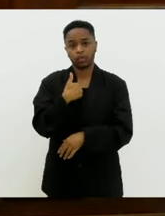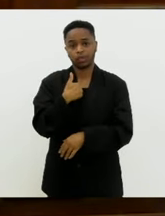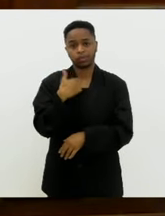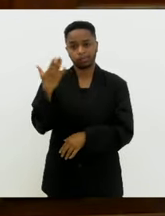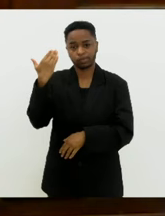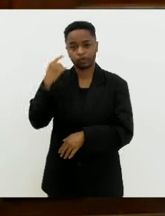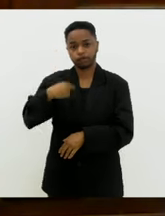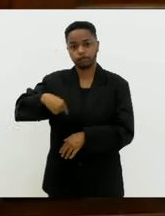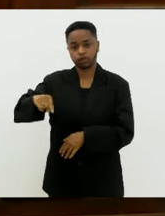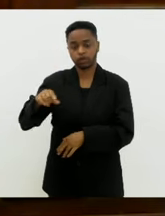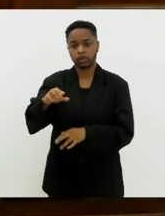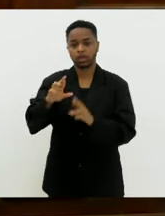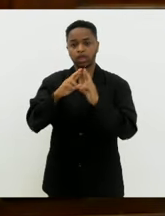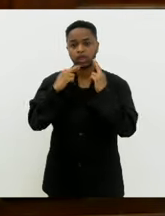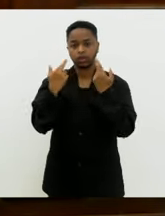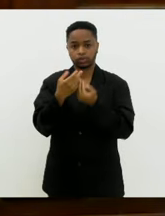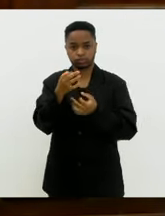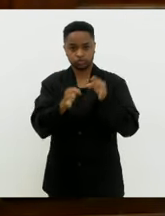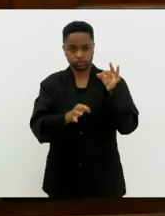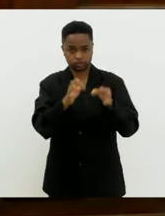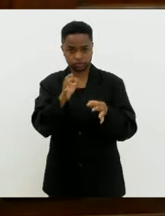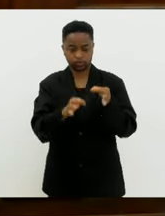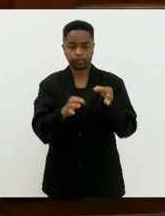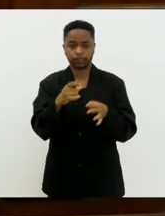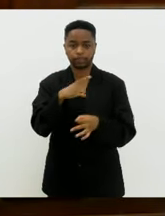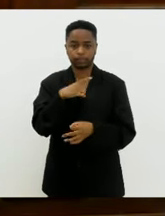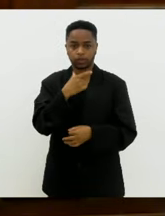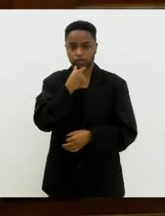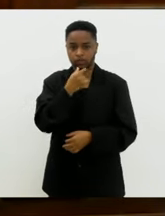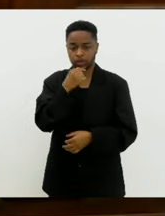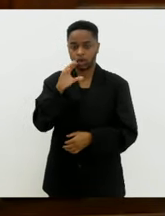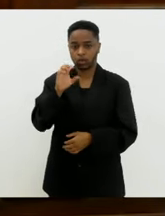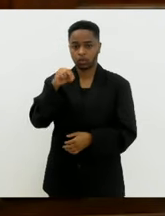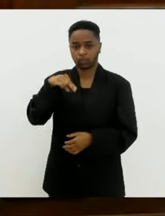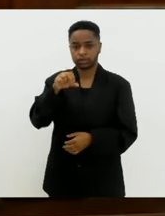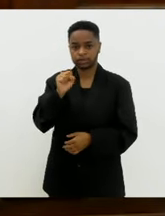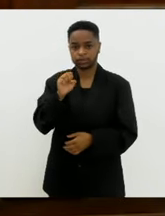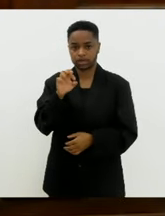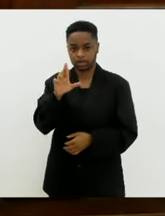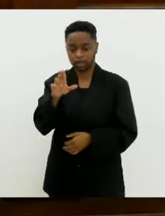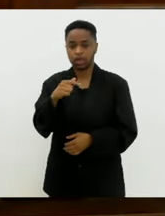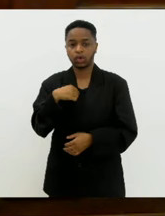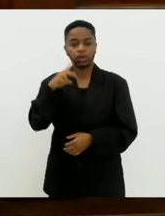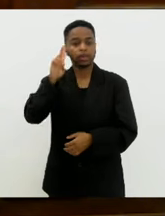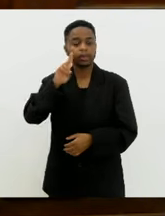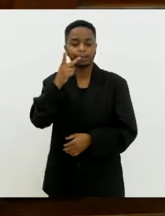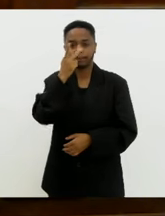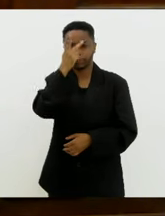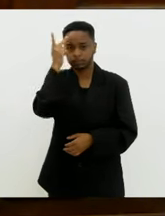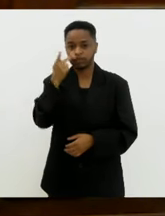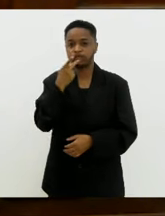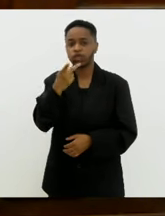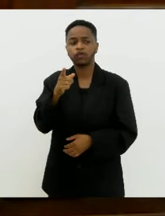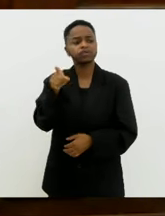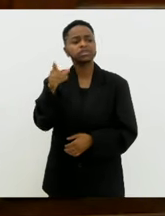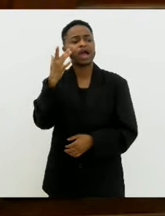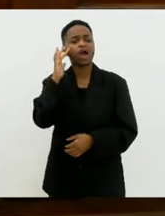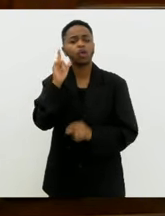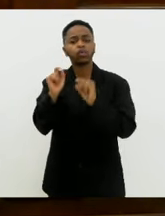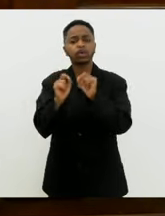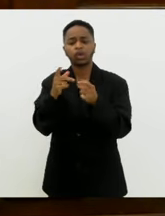audiência, onde estava até o rapaz da Conser, e eu me lembro que uma pessoa até falou: pô, o que você acha de algumas coisas